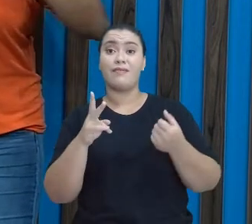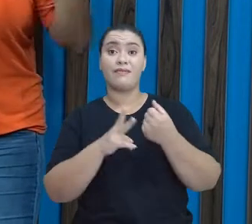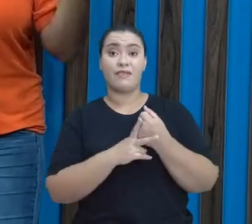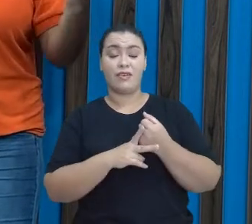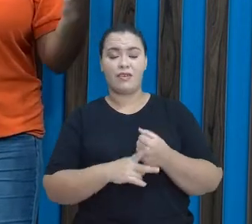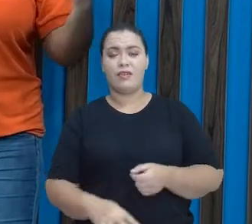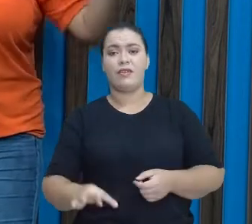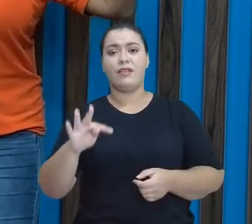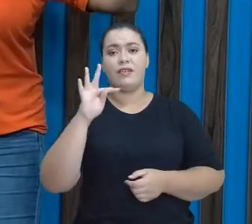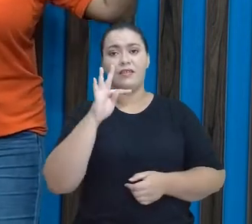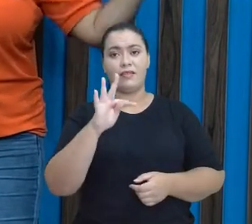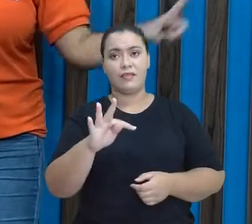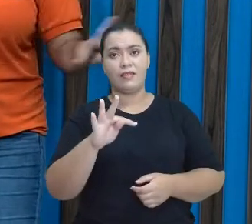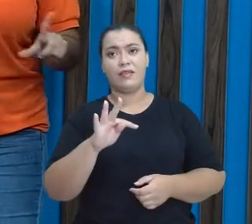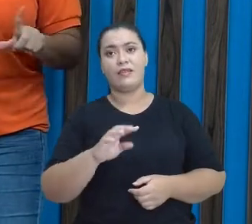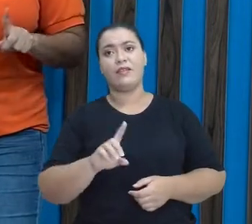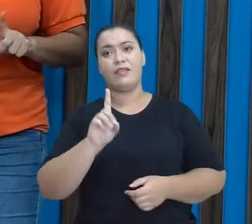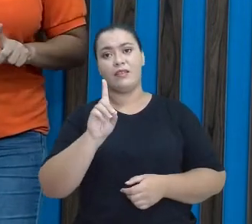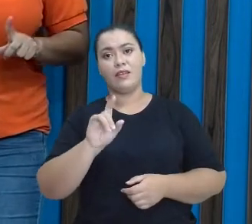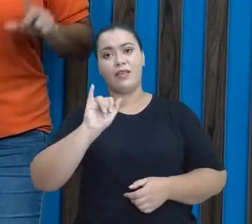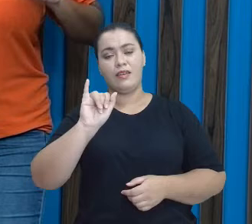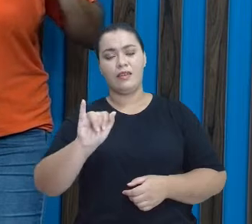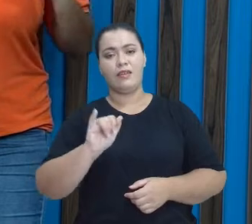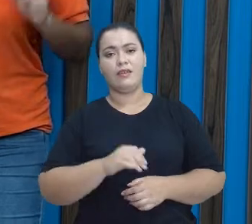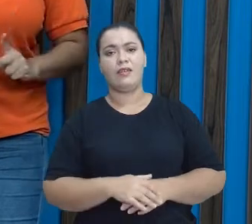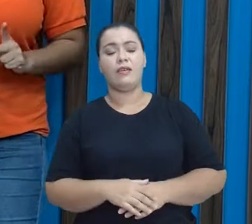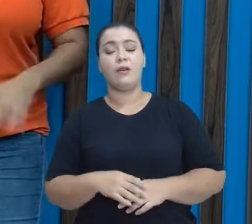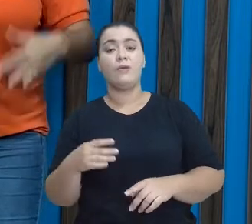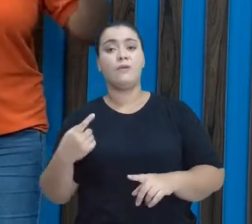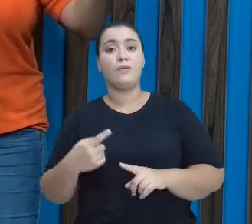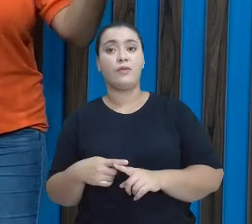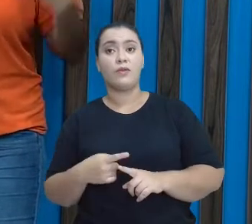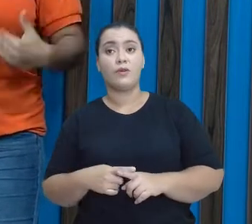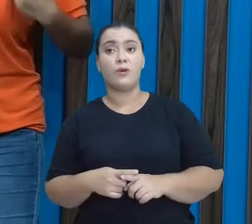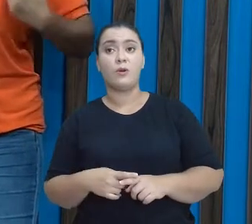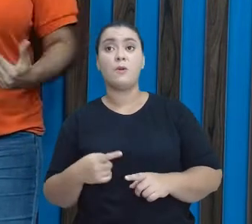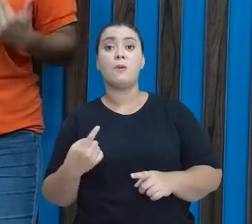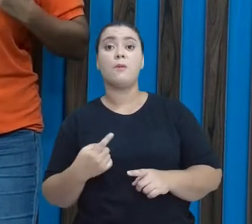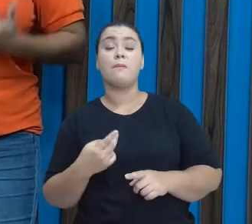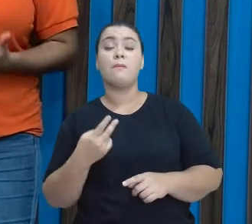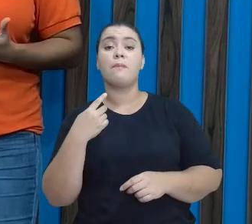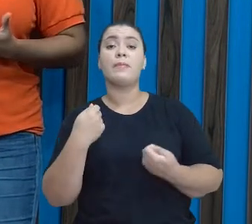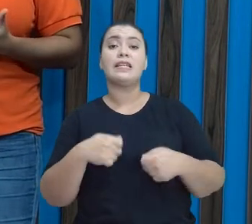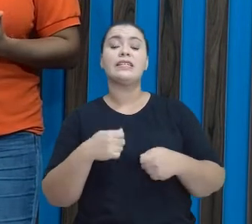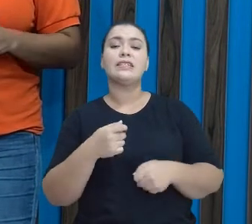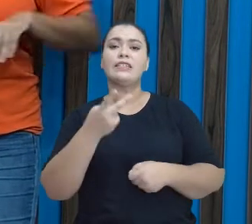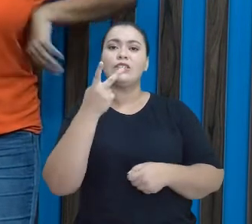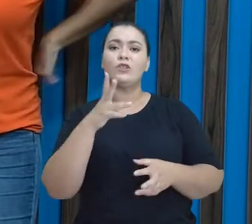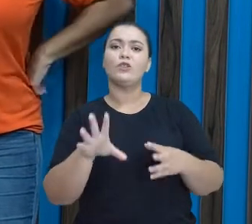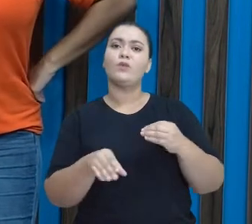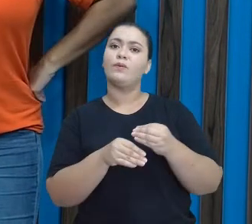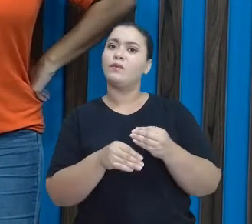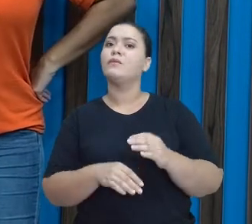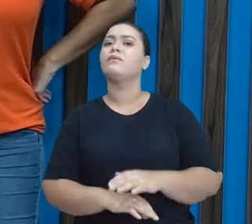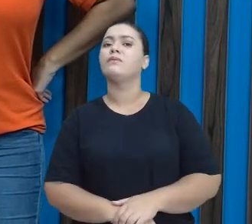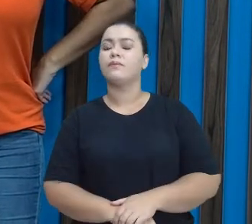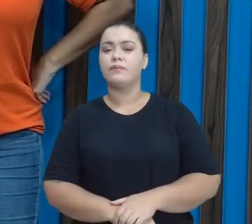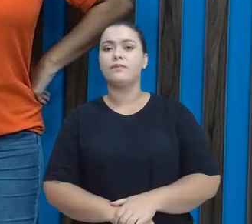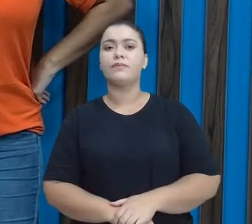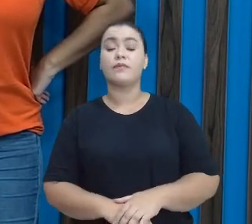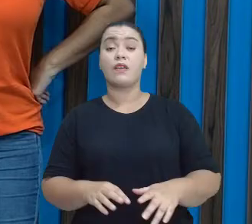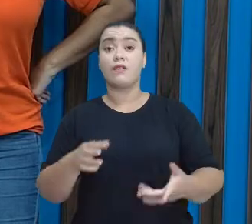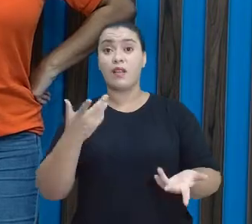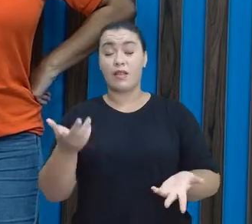verbo transitivo, direto e indireto. Por quê? Porque ele exige dois complementos. E aí, professora Camila, é